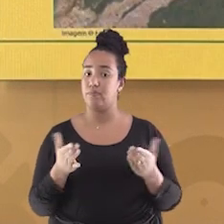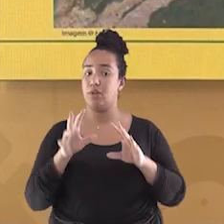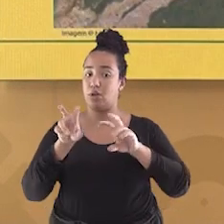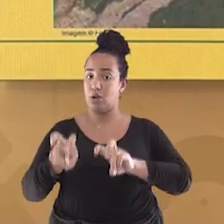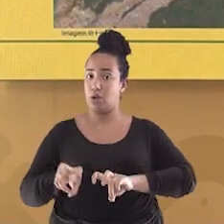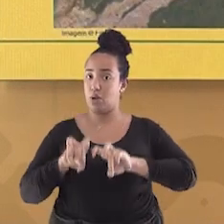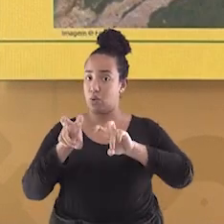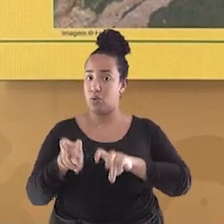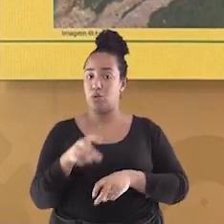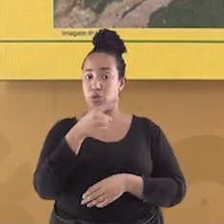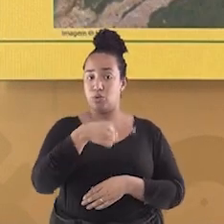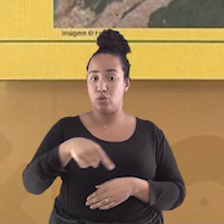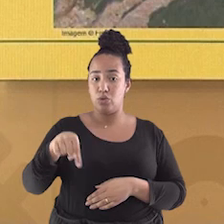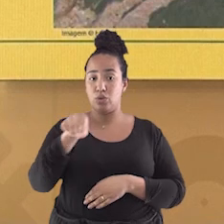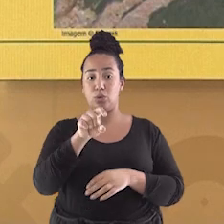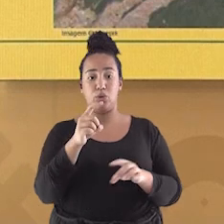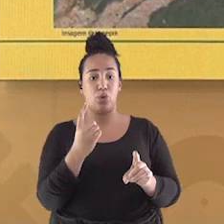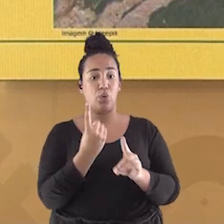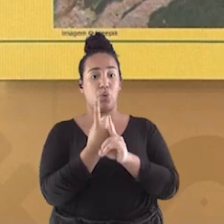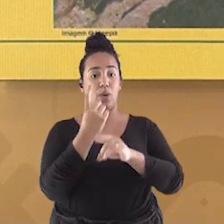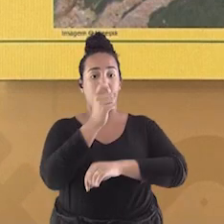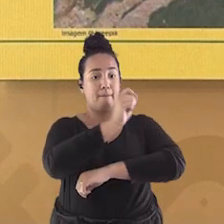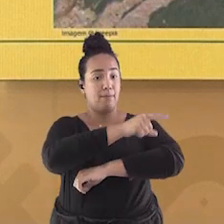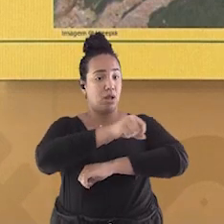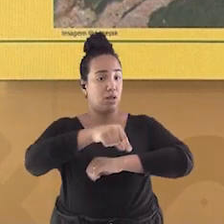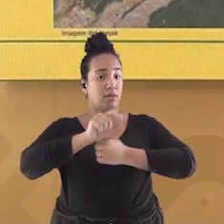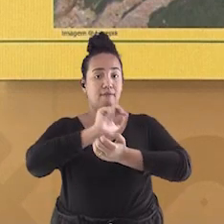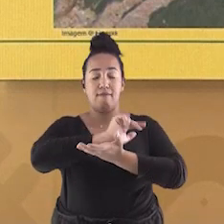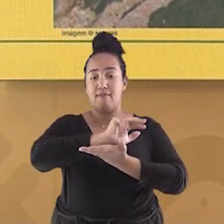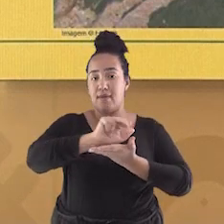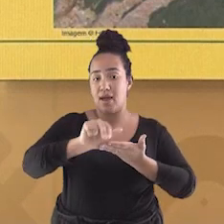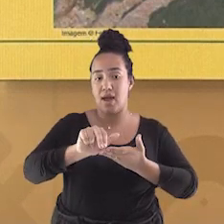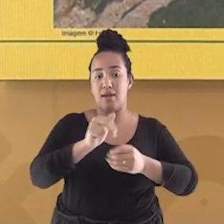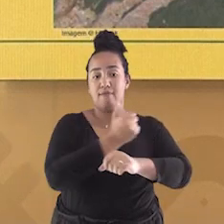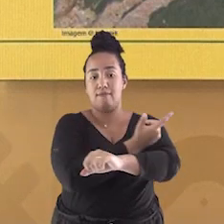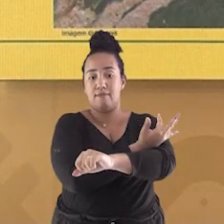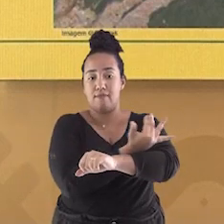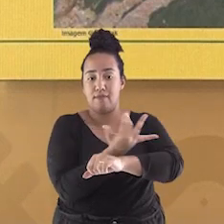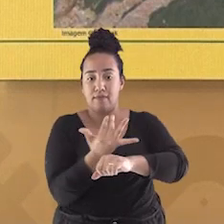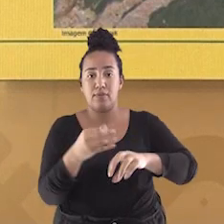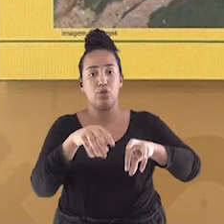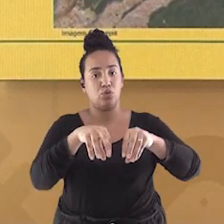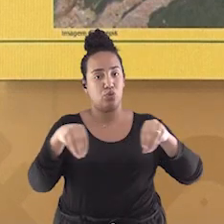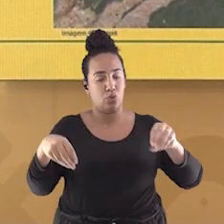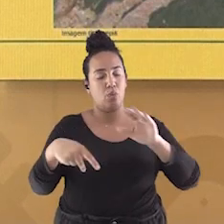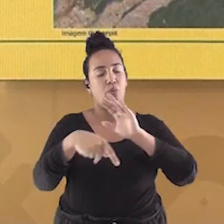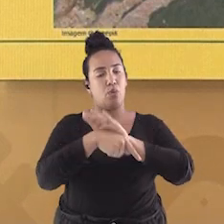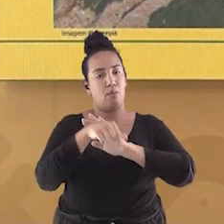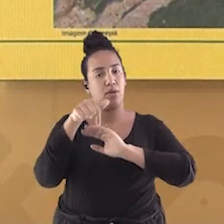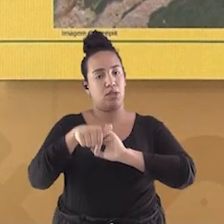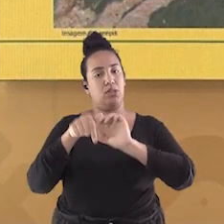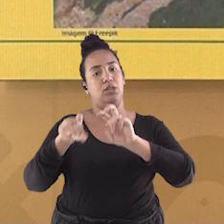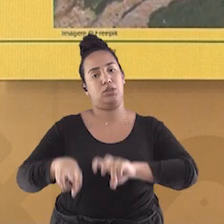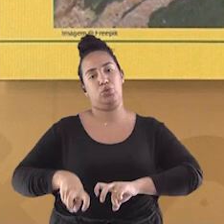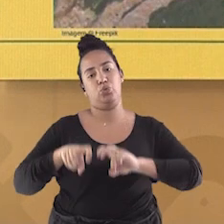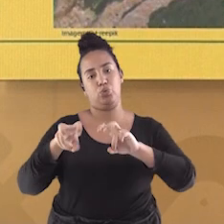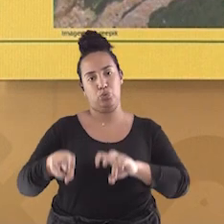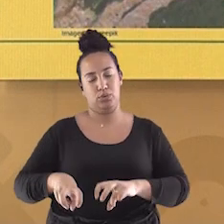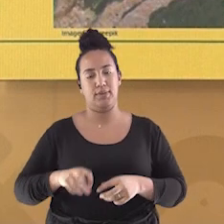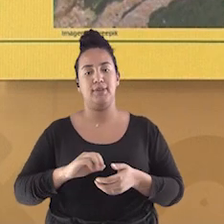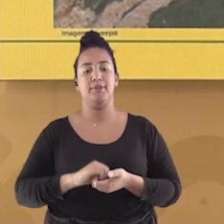rural, encontramos muitas plantações, vegetações, solo próprio para a